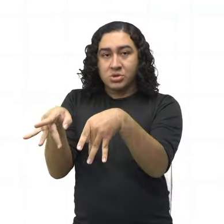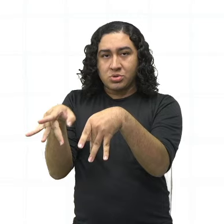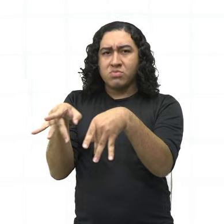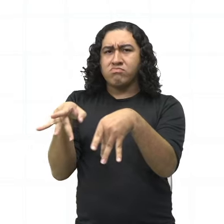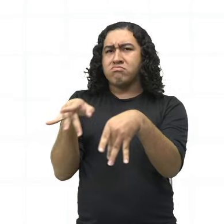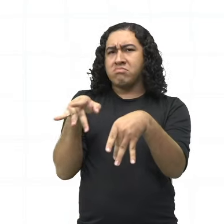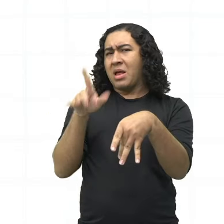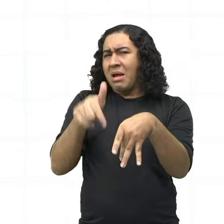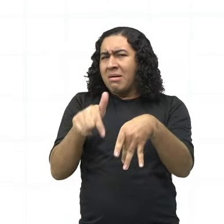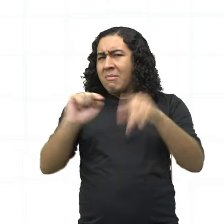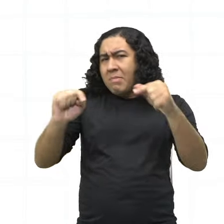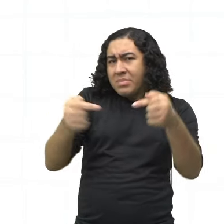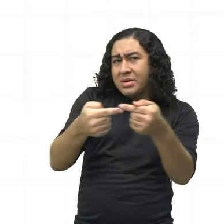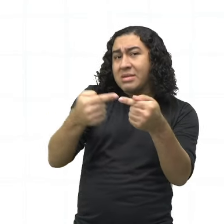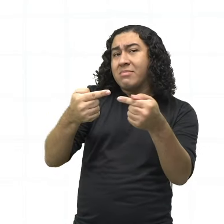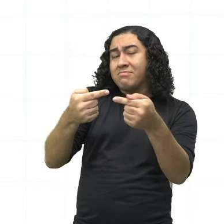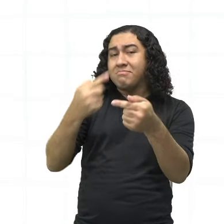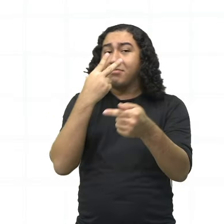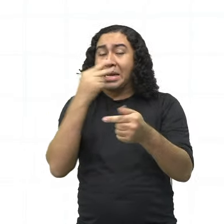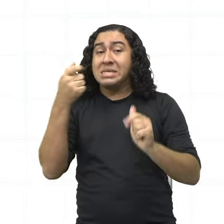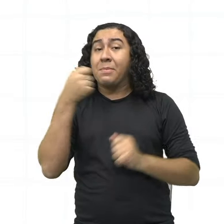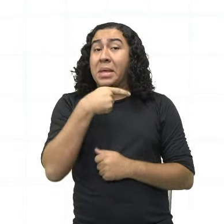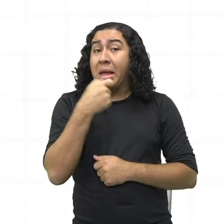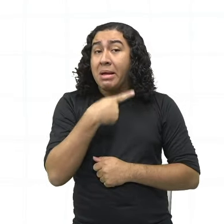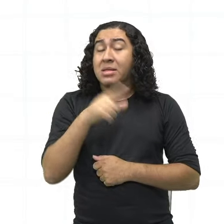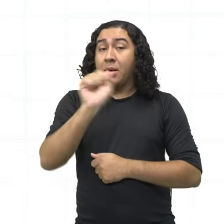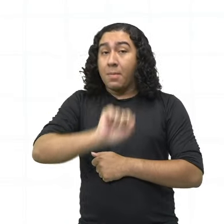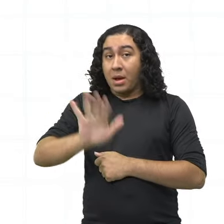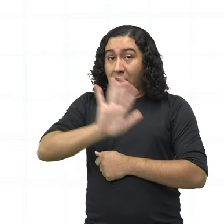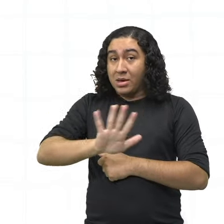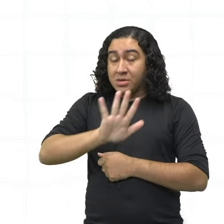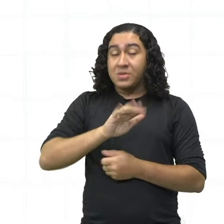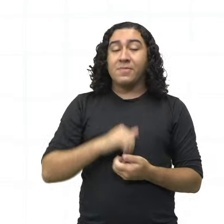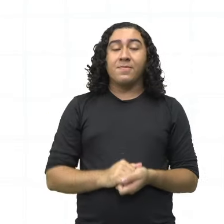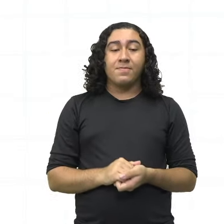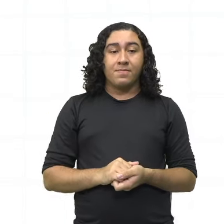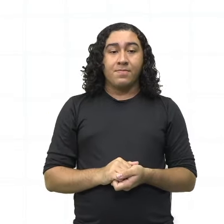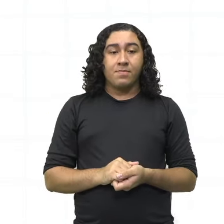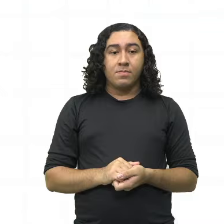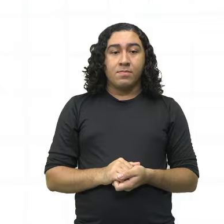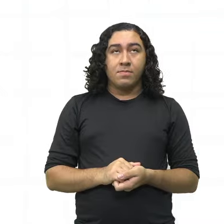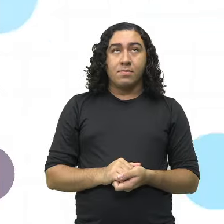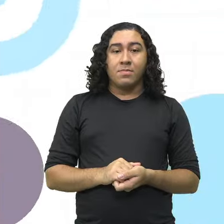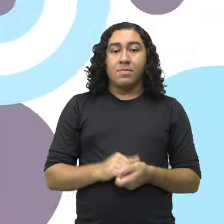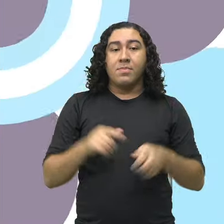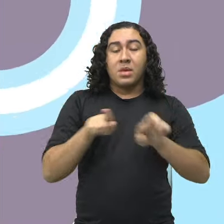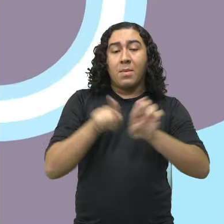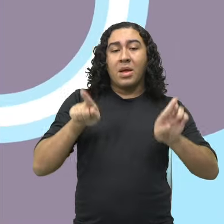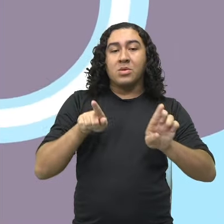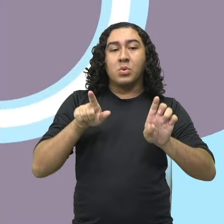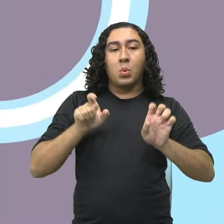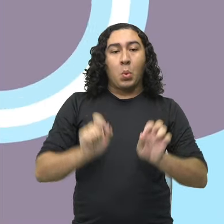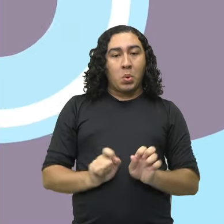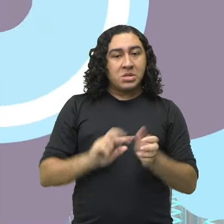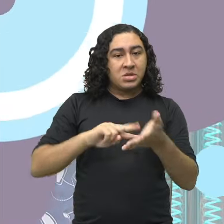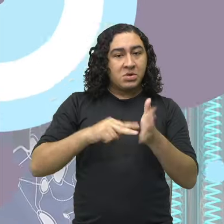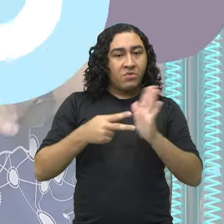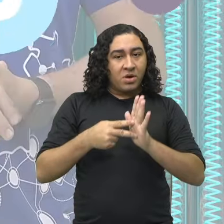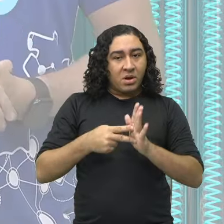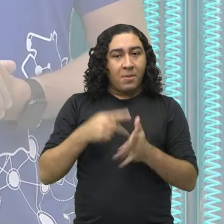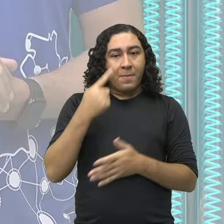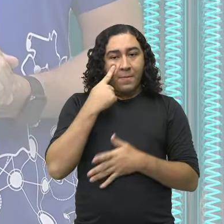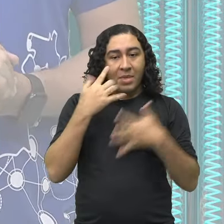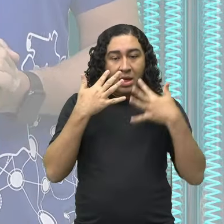pouquinho de humor, certo? E aí nós vamos ver agora o que seria esse humor. Acompanhem